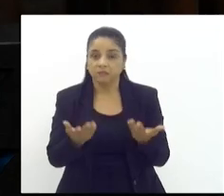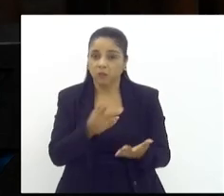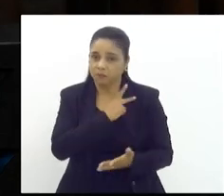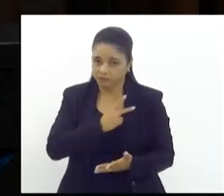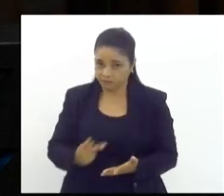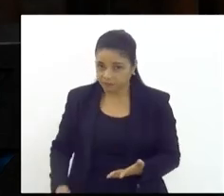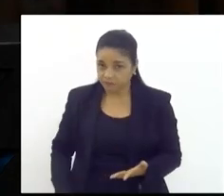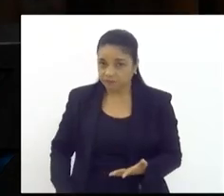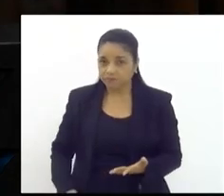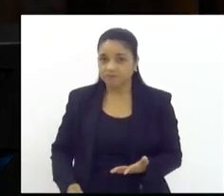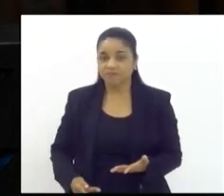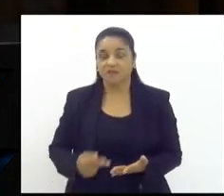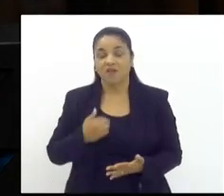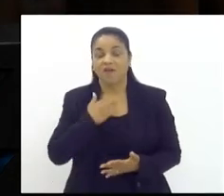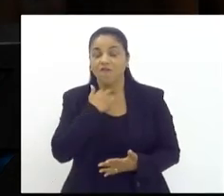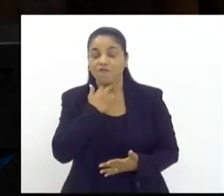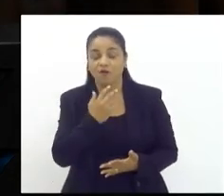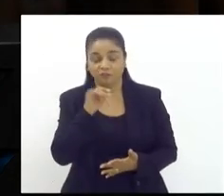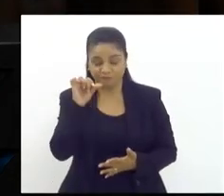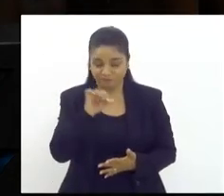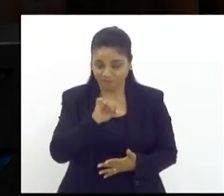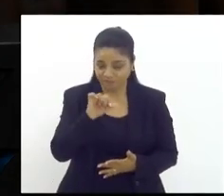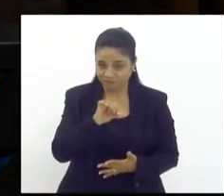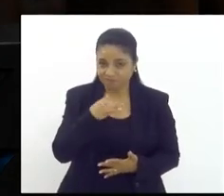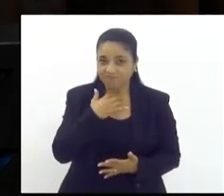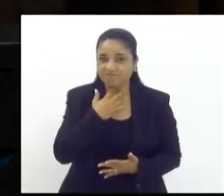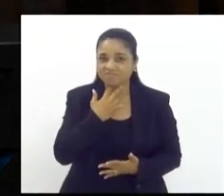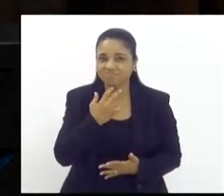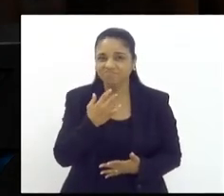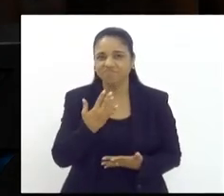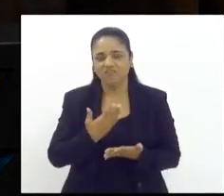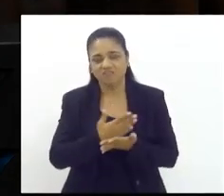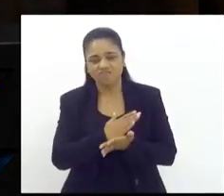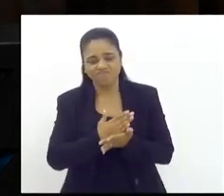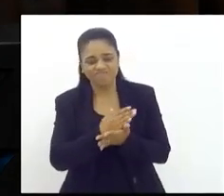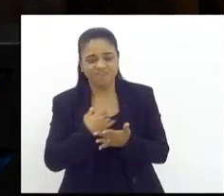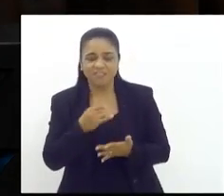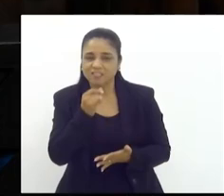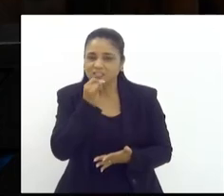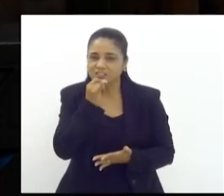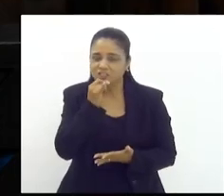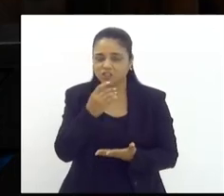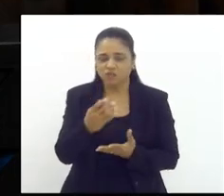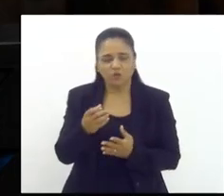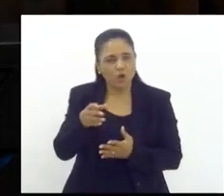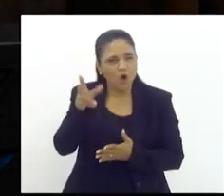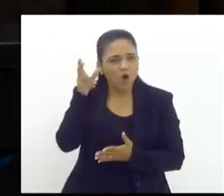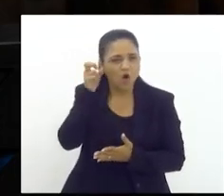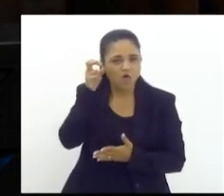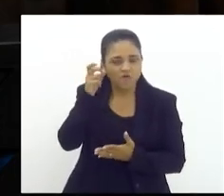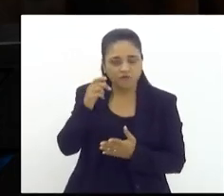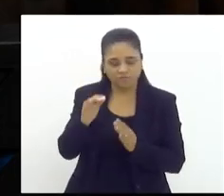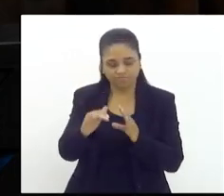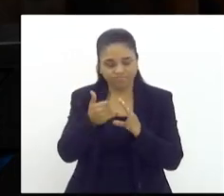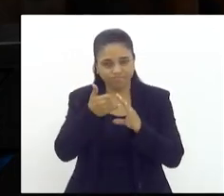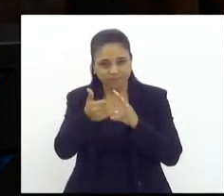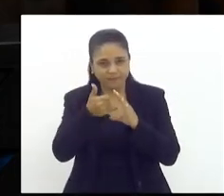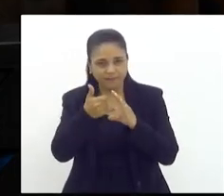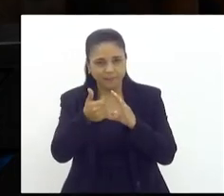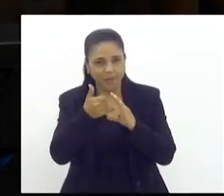a gente perde até a voz porque é muito triste ouvir os áudios que a gente escuta nos grupos de WhatsApp supera